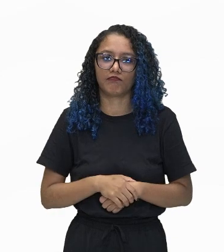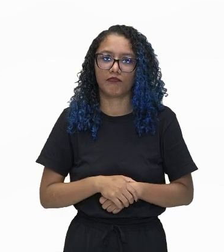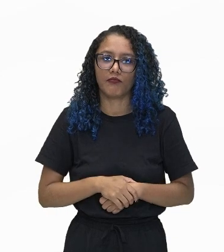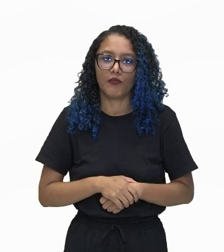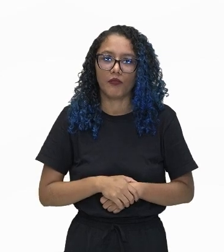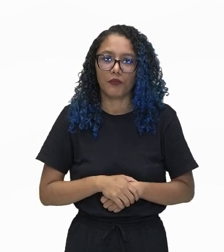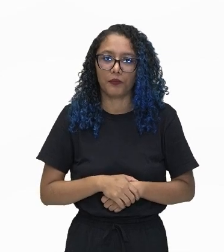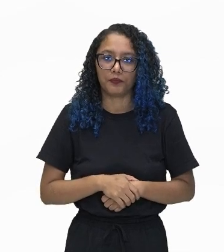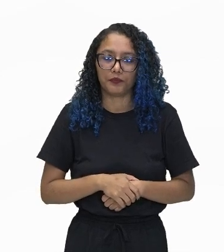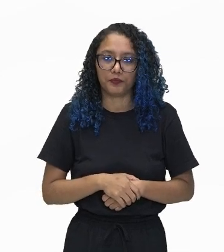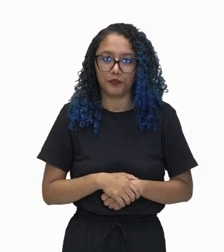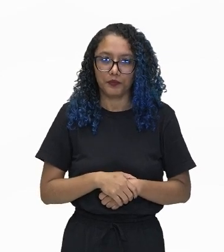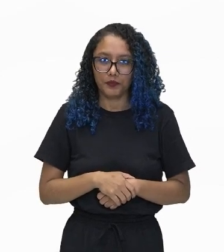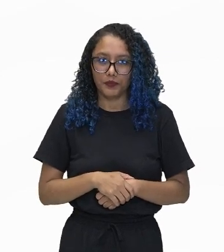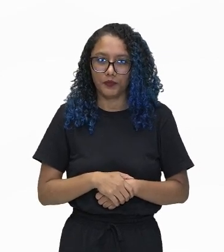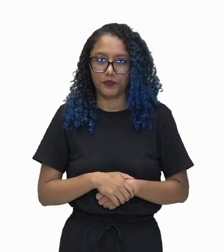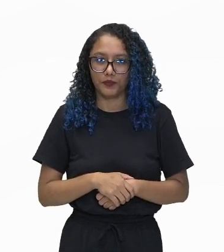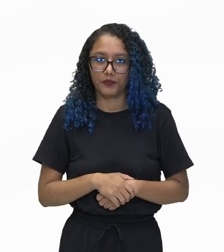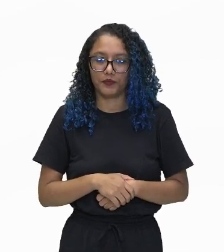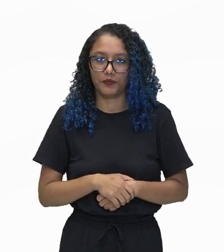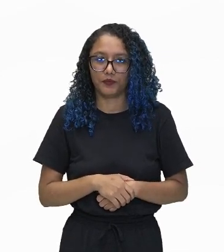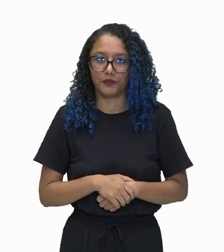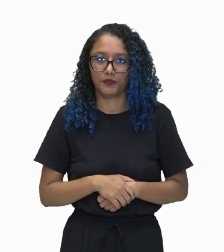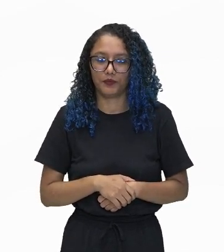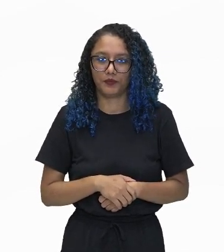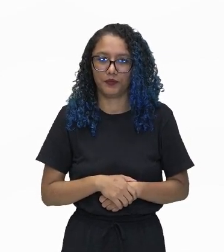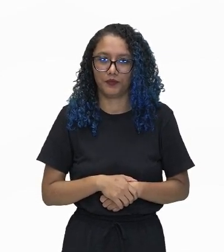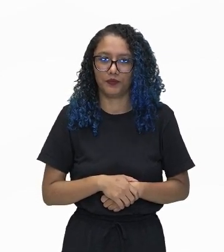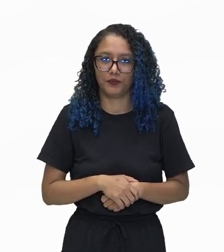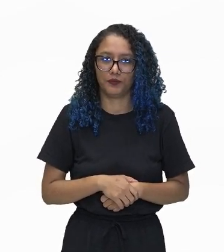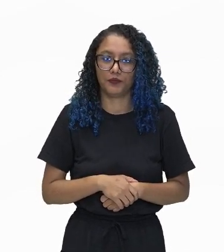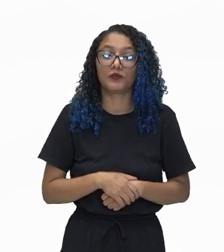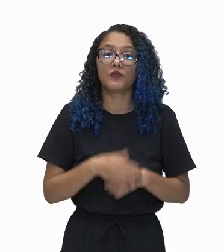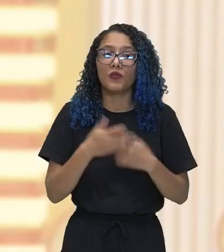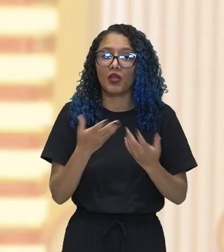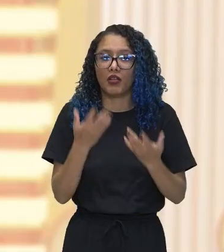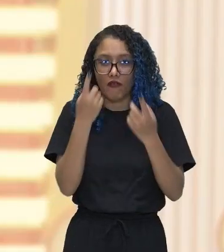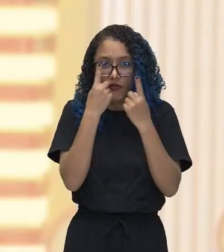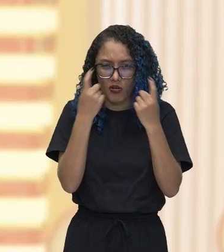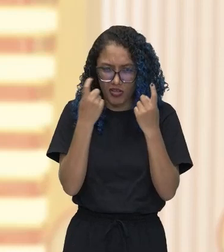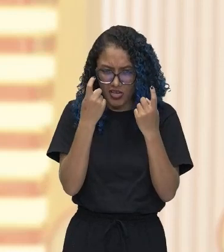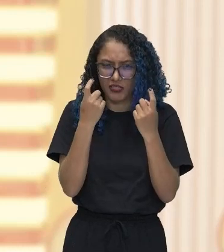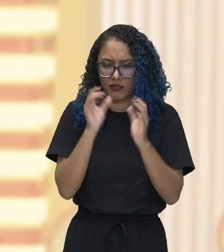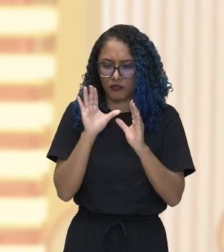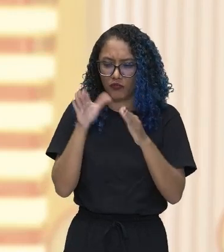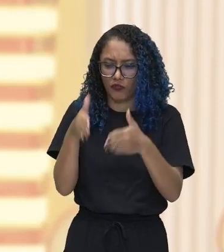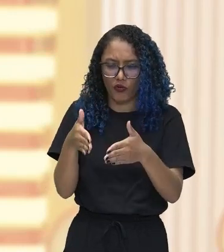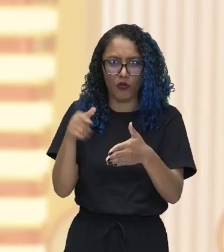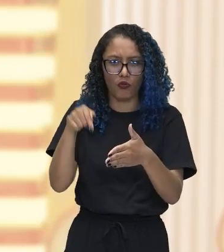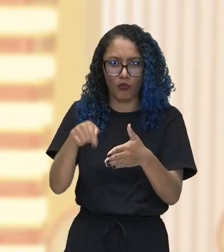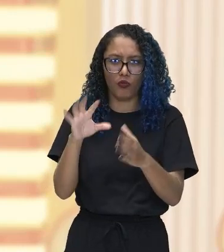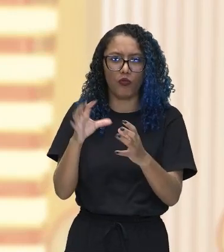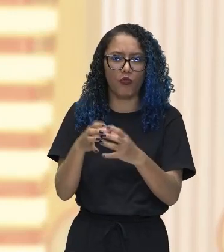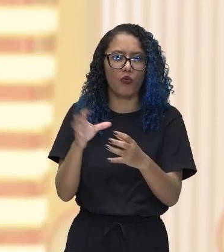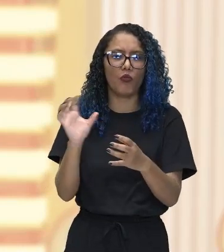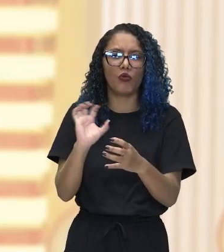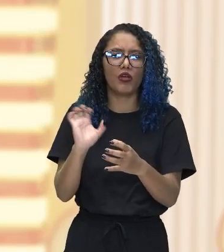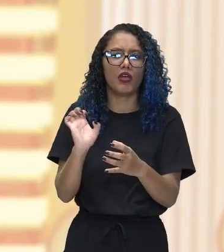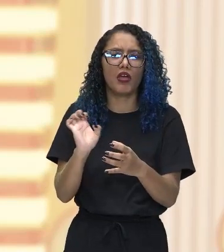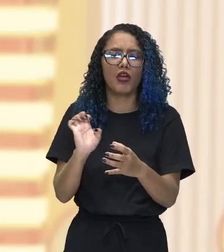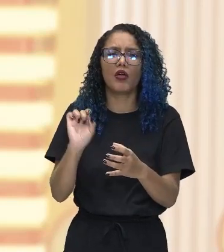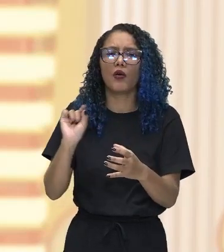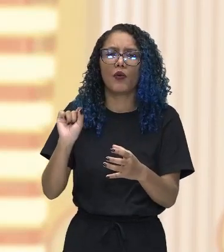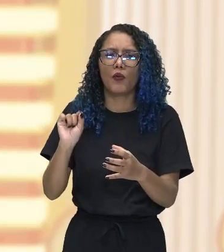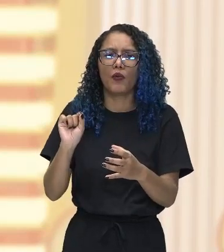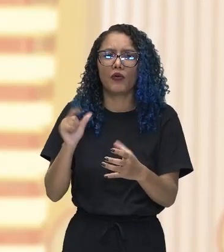história, a gente trabalha, inclusive, essa parte da violência contra os homossexuais, né? Nós temos historiadores que trabalham, então, com